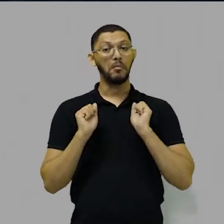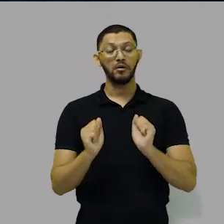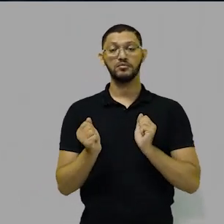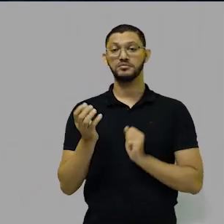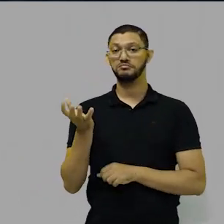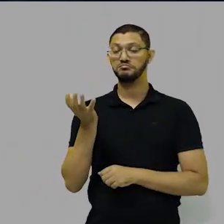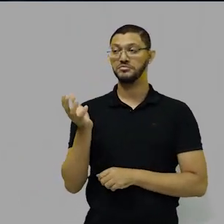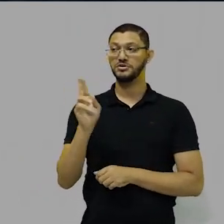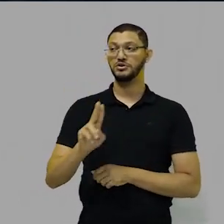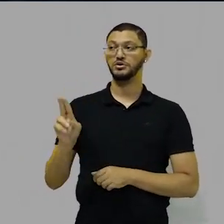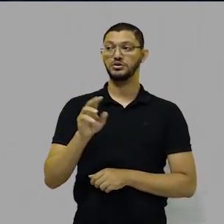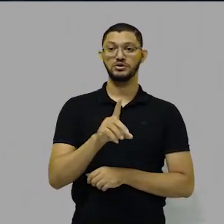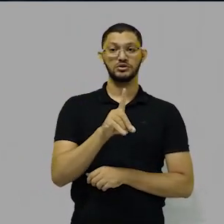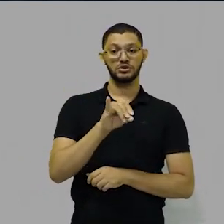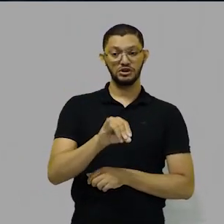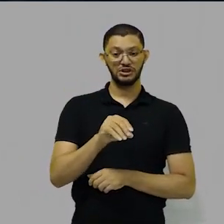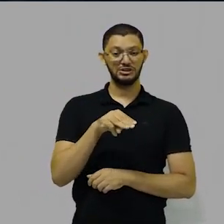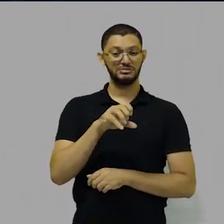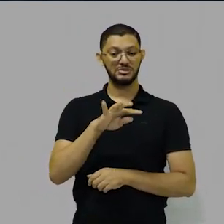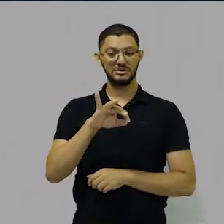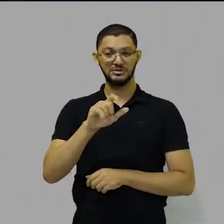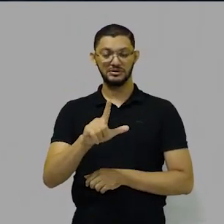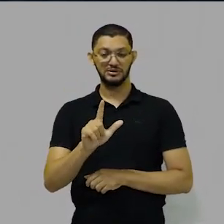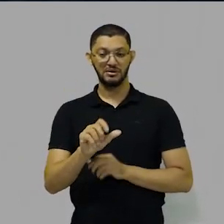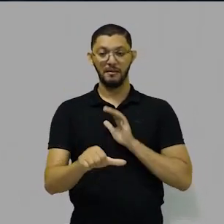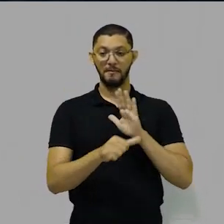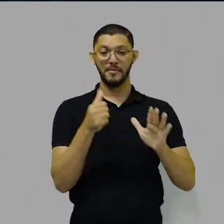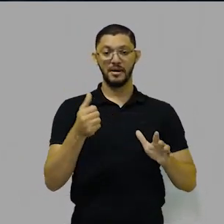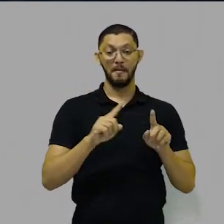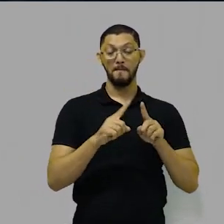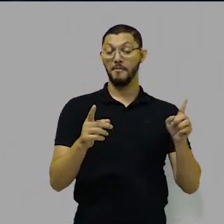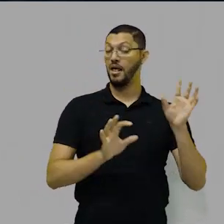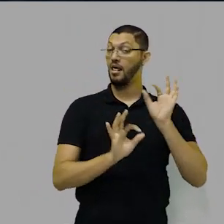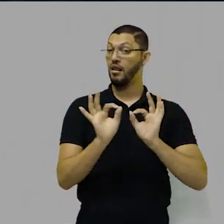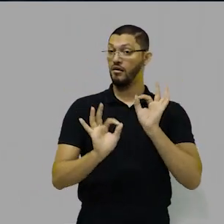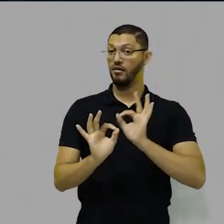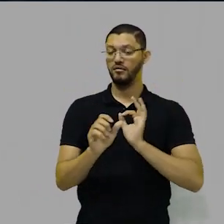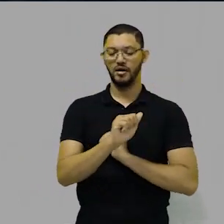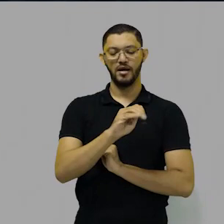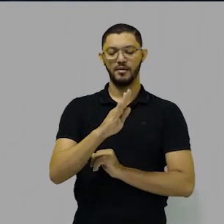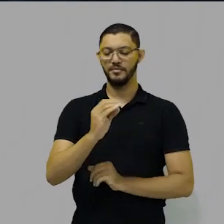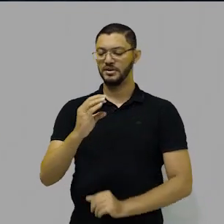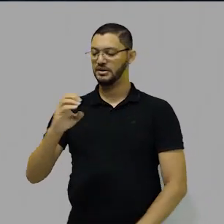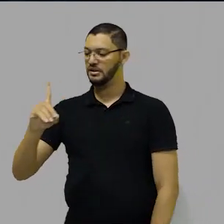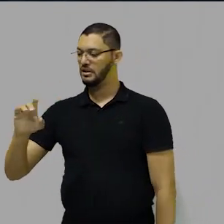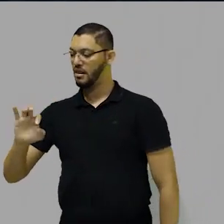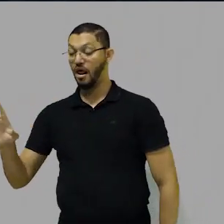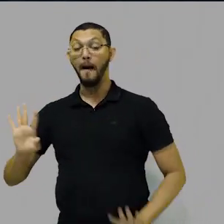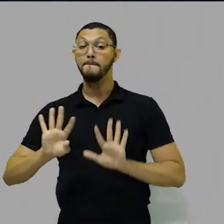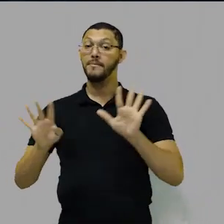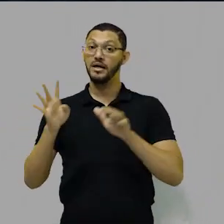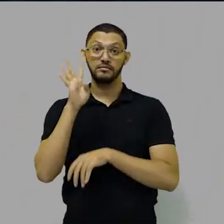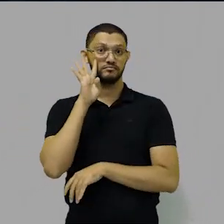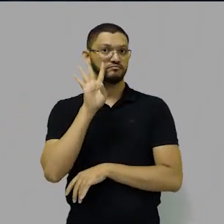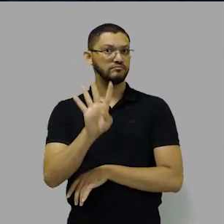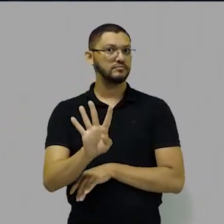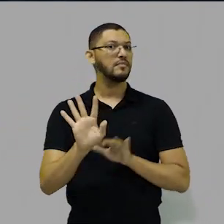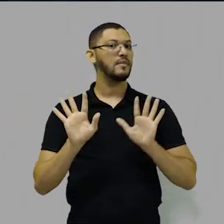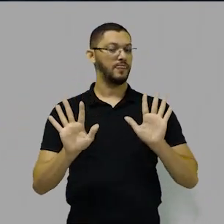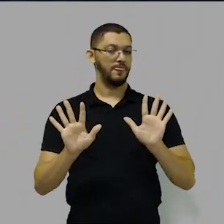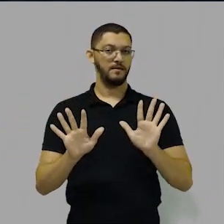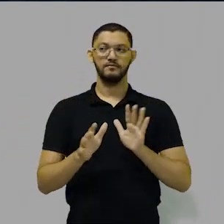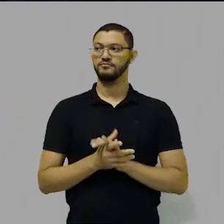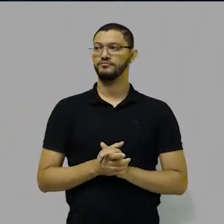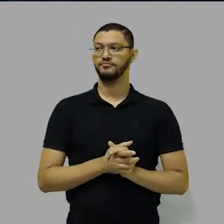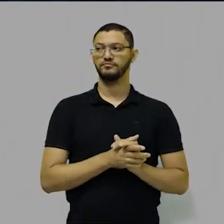a colocar o dimetil primeiro, ordem alfabética, mas olha só, preste atenção, escuta.